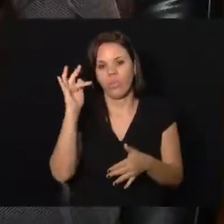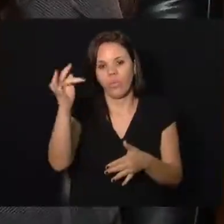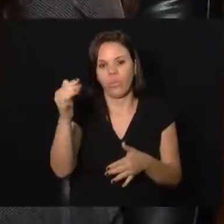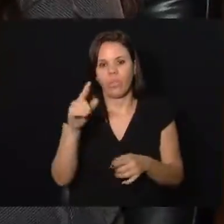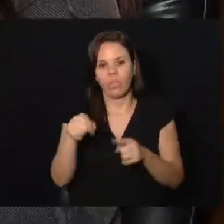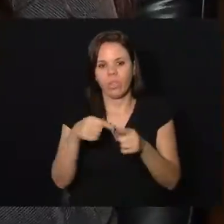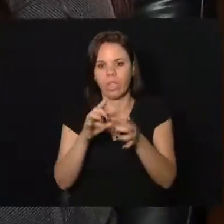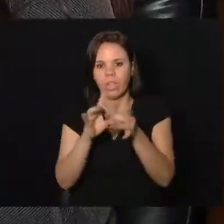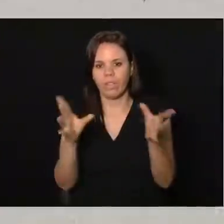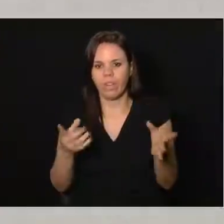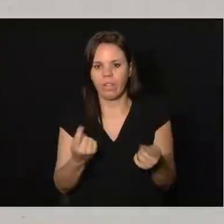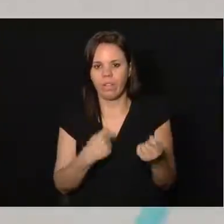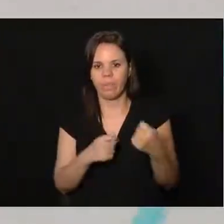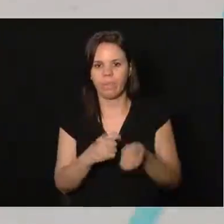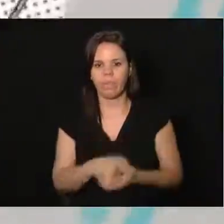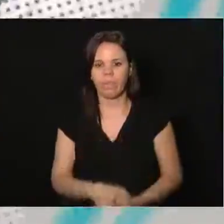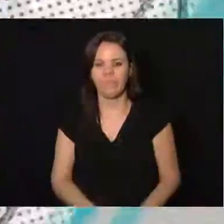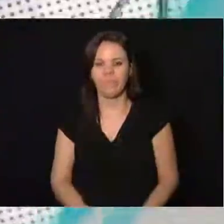sua independência financeira.